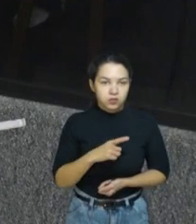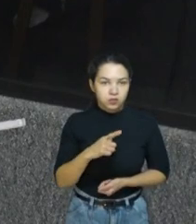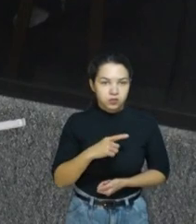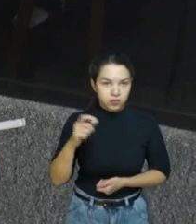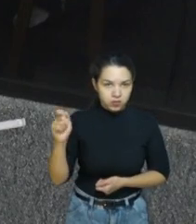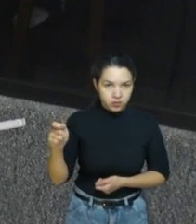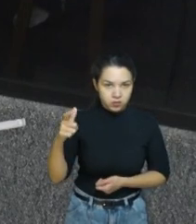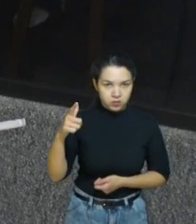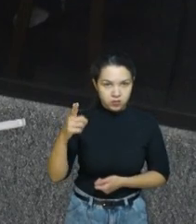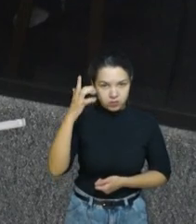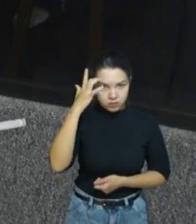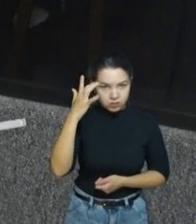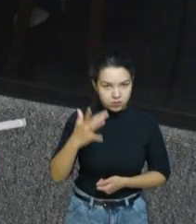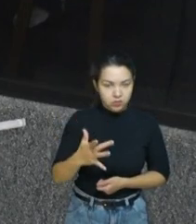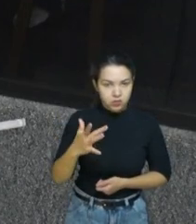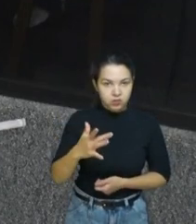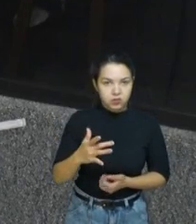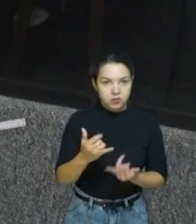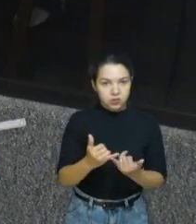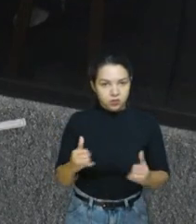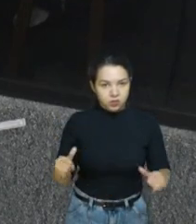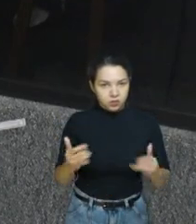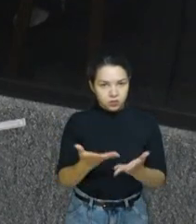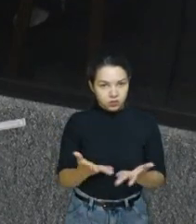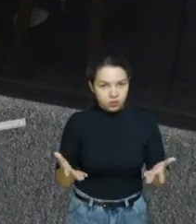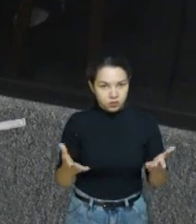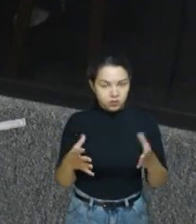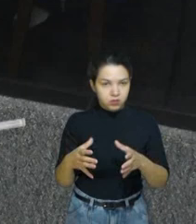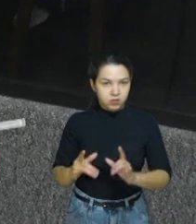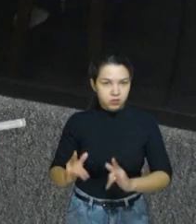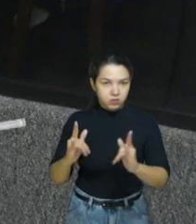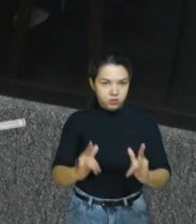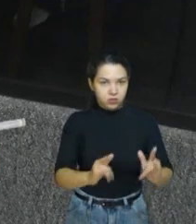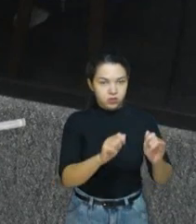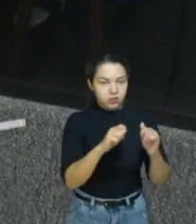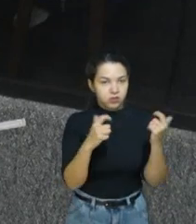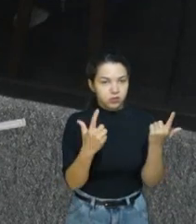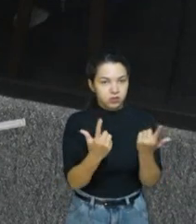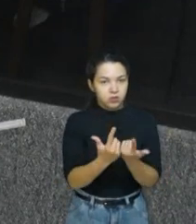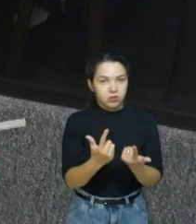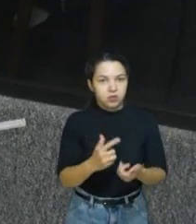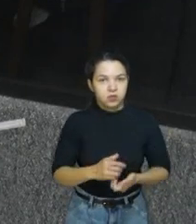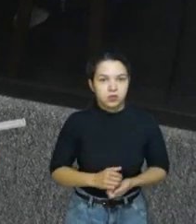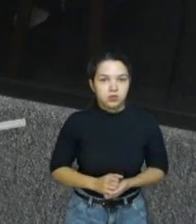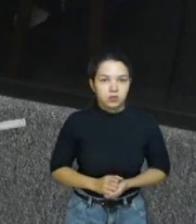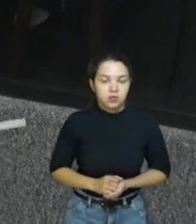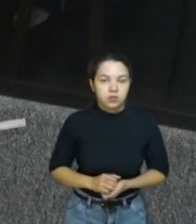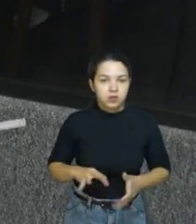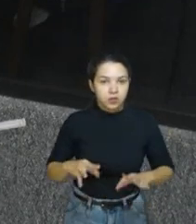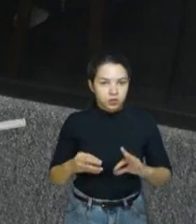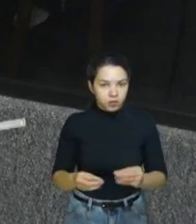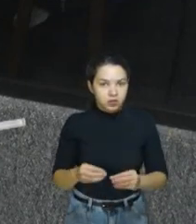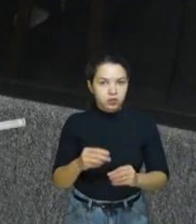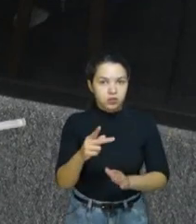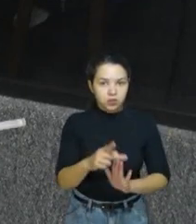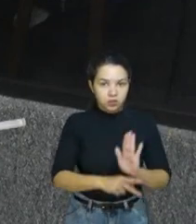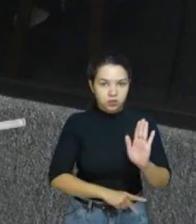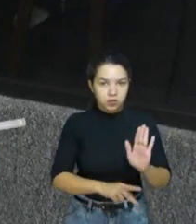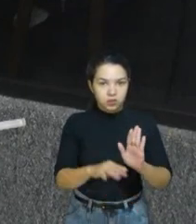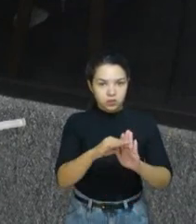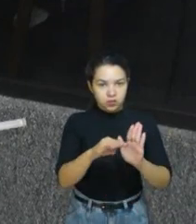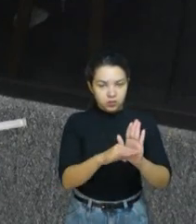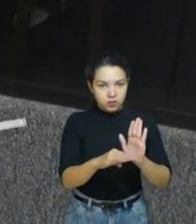efetivação da iluminação com eficiência energética para ambos os prédios da Assembleia. Todos os projetos são programas que estamos